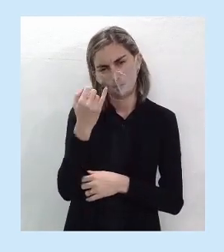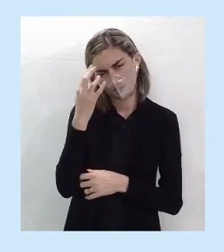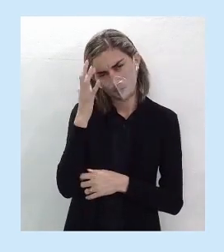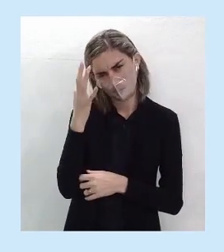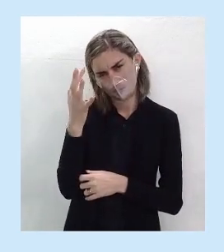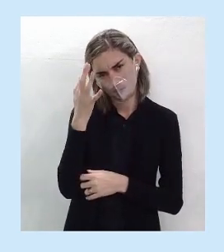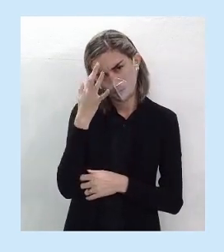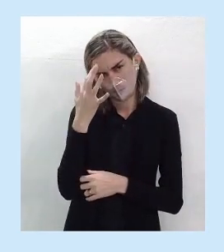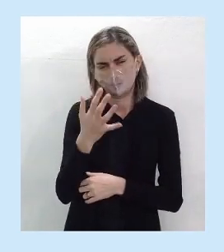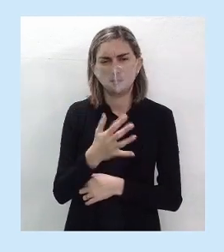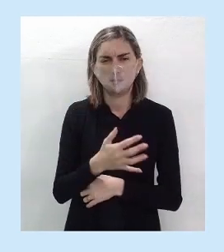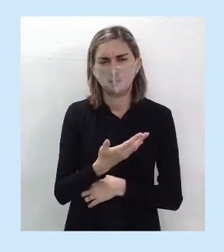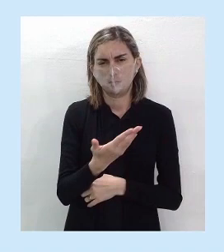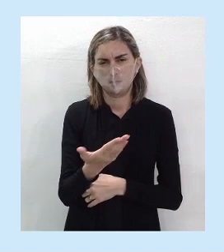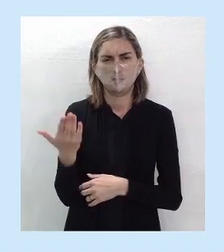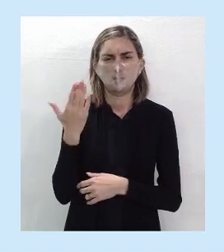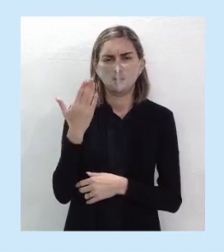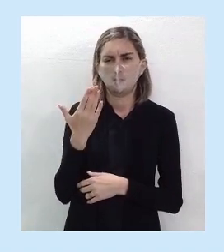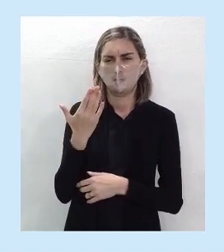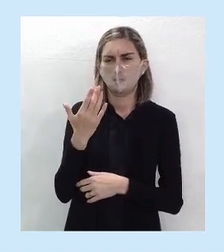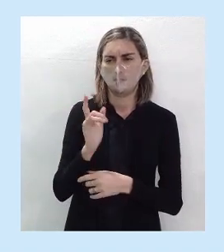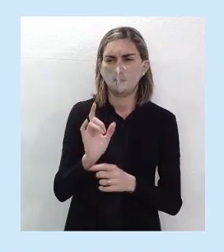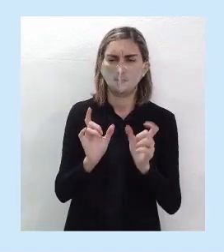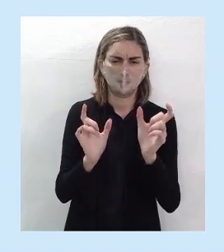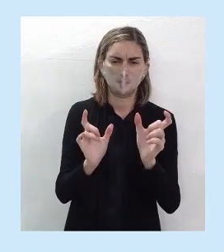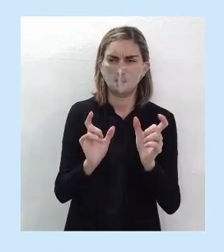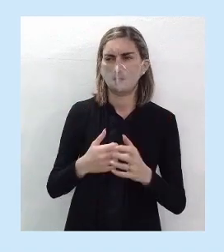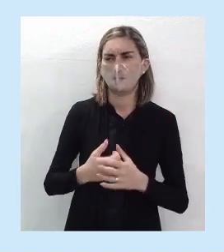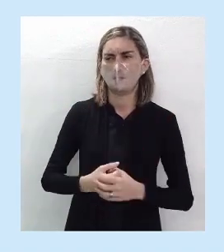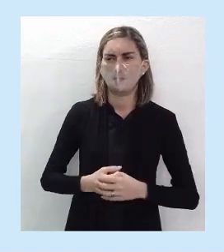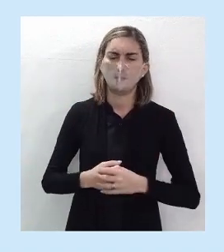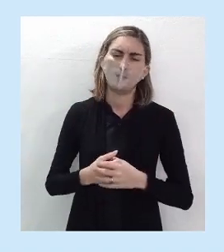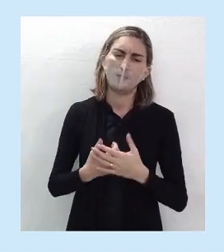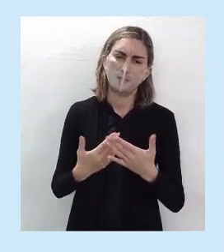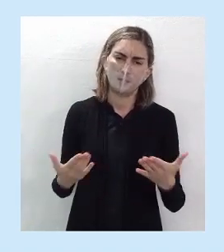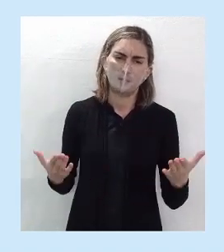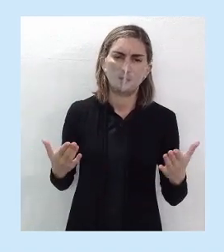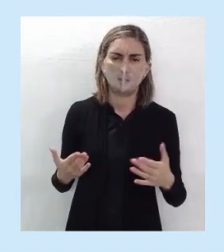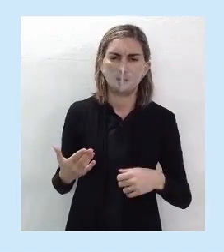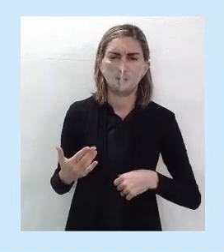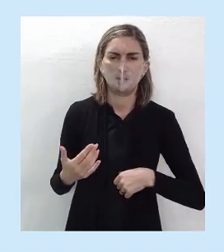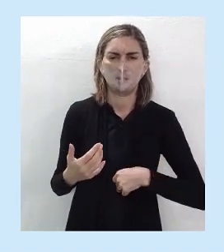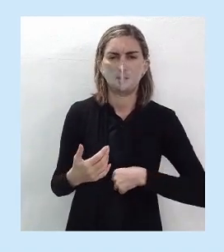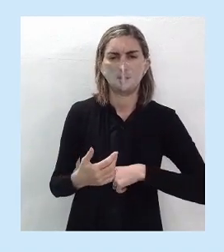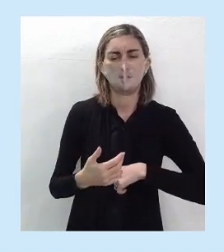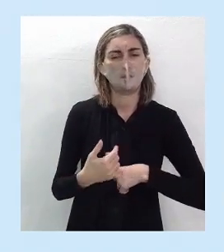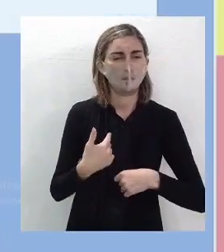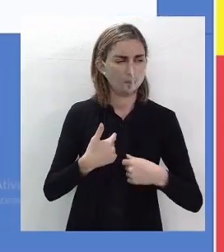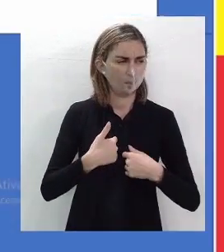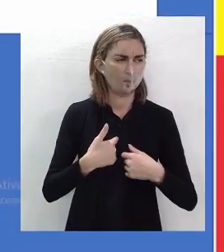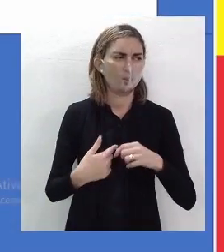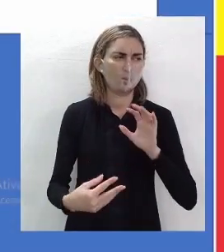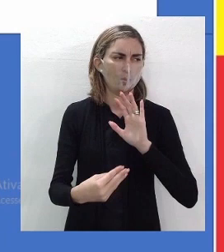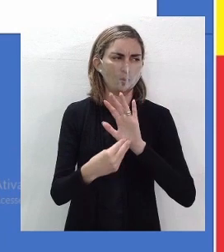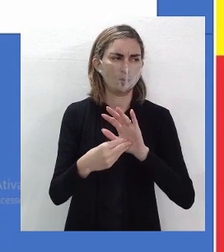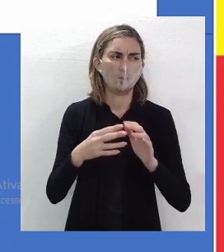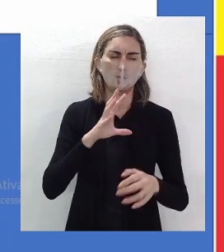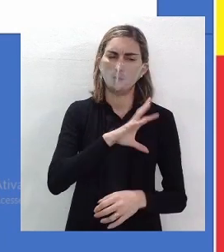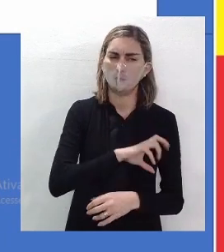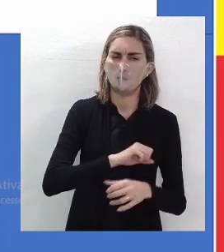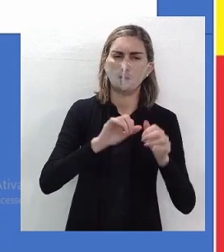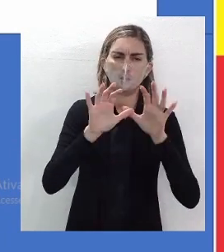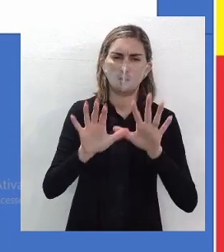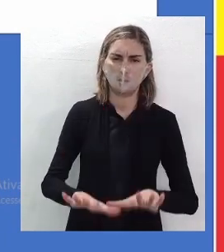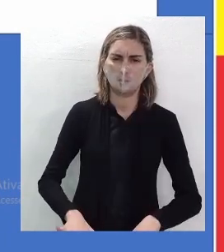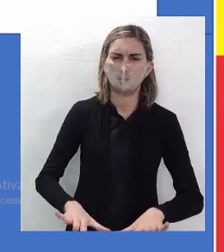mente. E aí, eu saí com a seguinte paródia. Observem, não é? Vejam se vocês gostam. Eu coloquei que o amor está